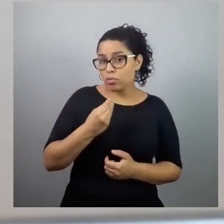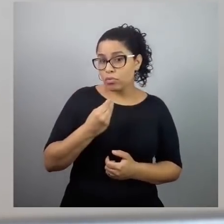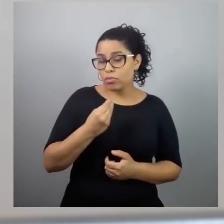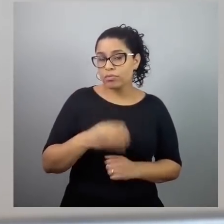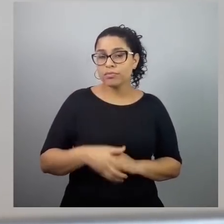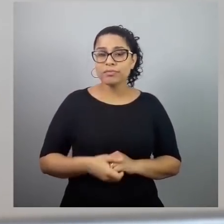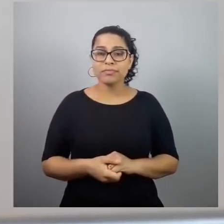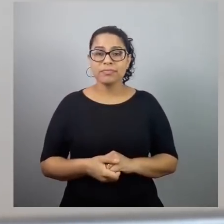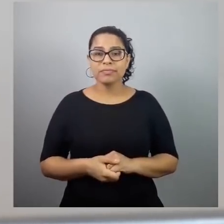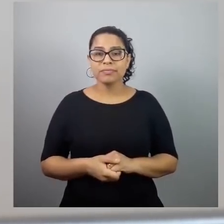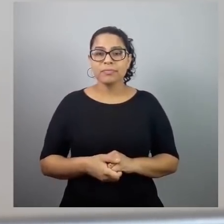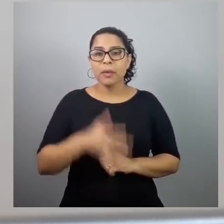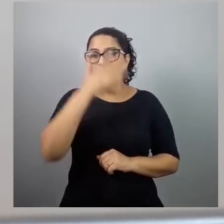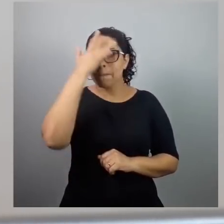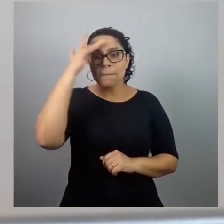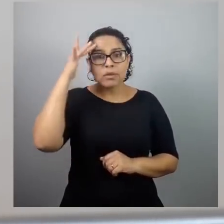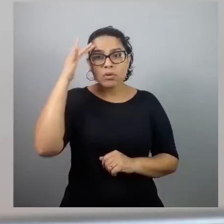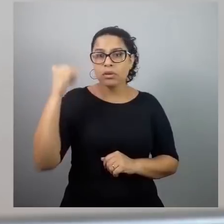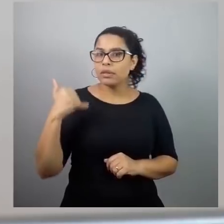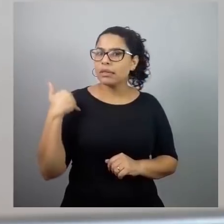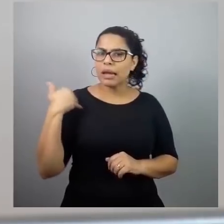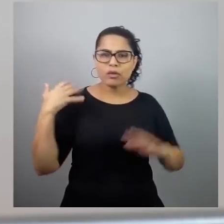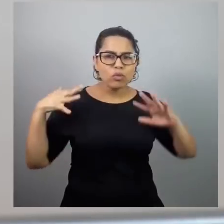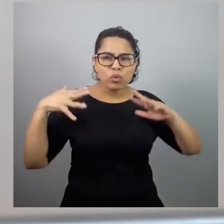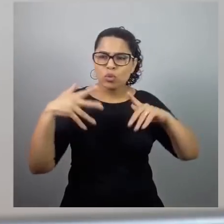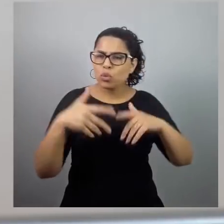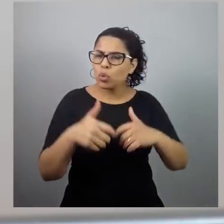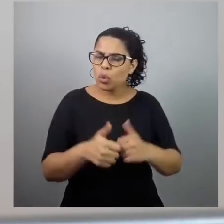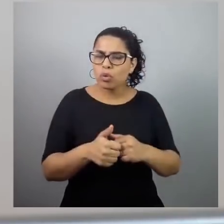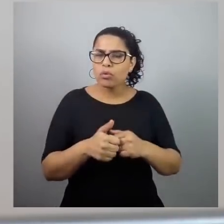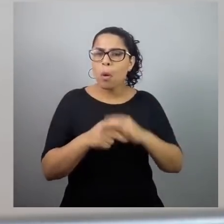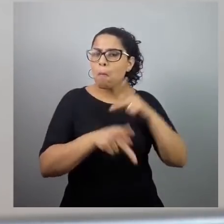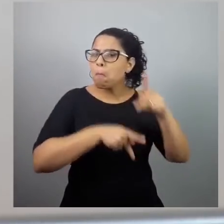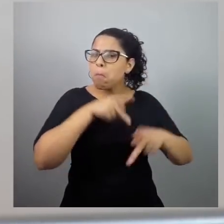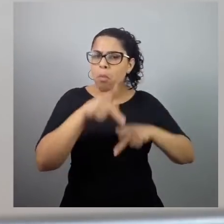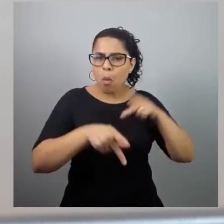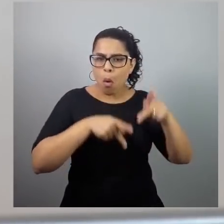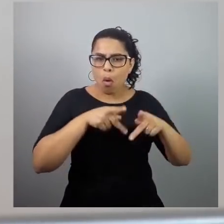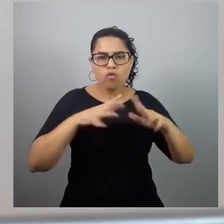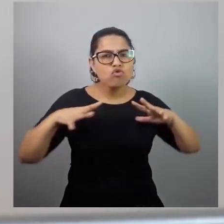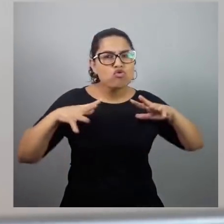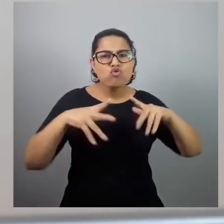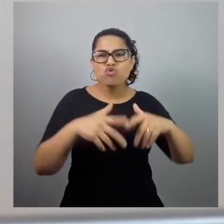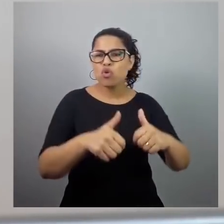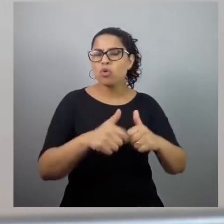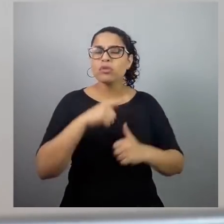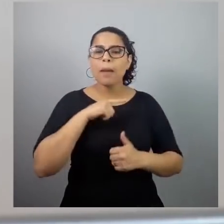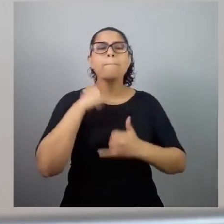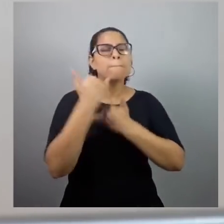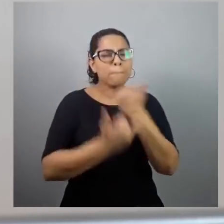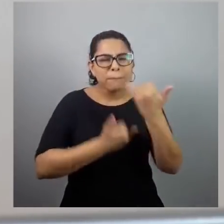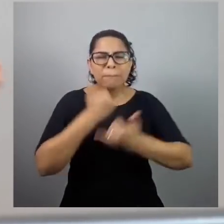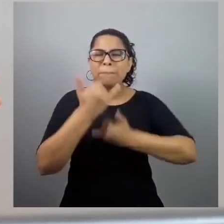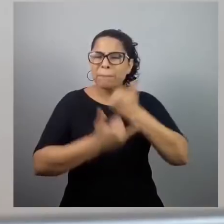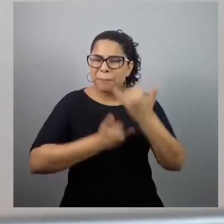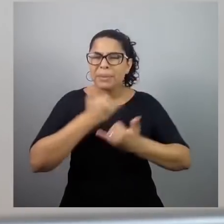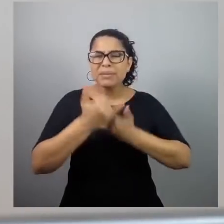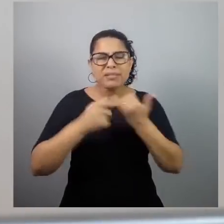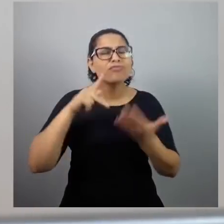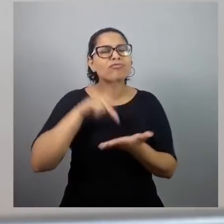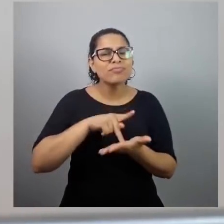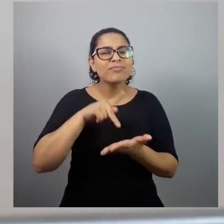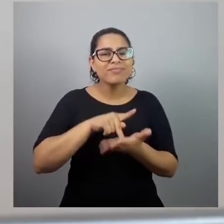menina, menino, homem ou mulher, pessoas de todas as idades, de todas as etnias, raças.